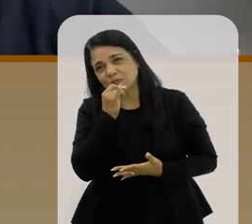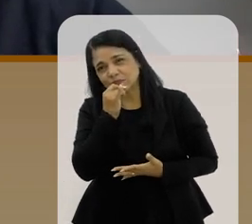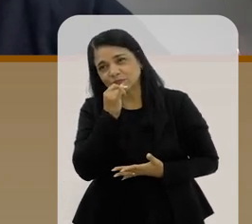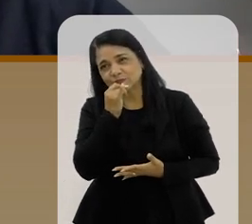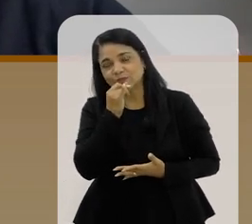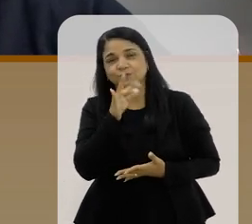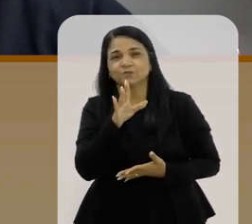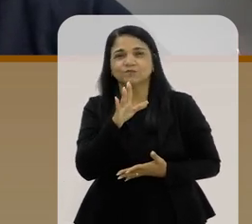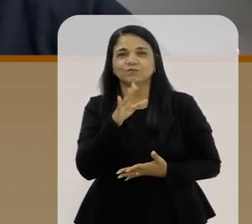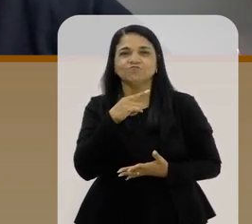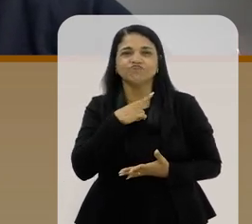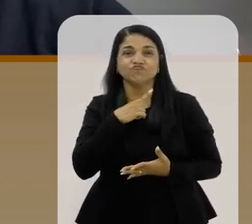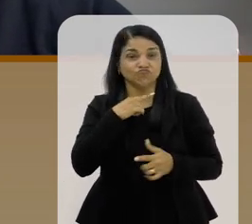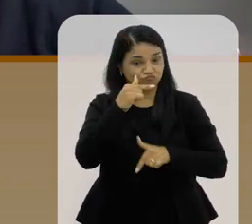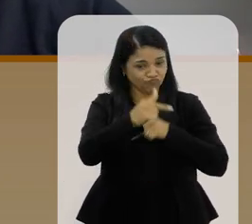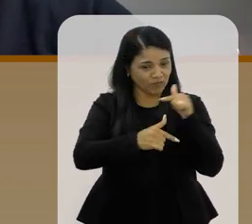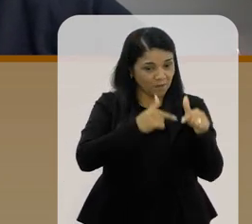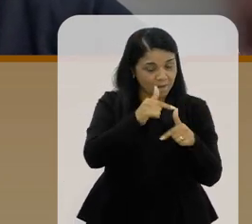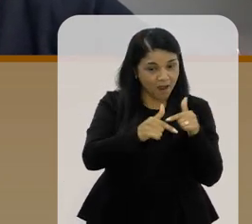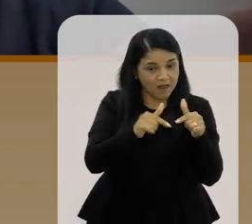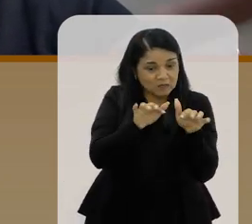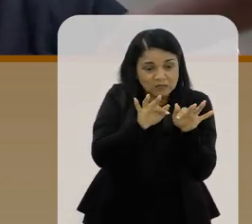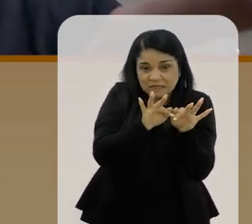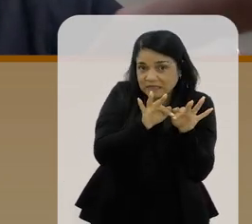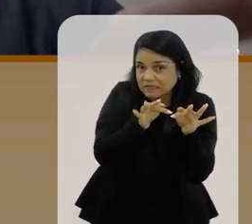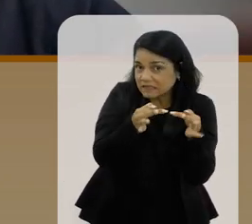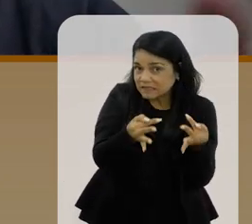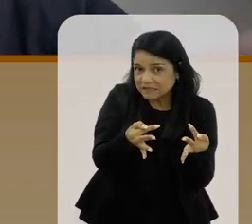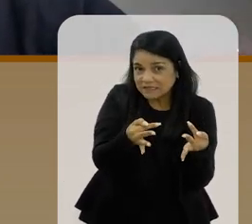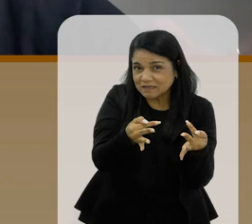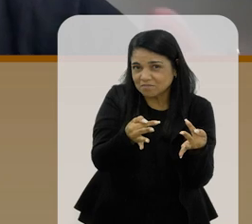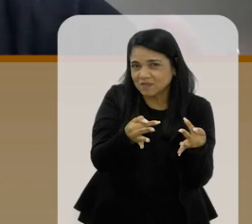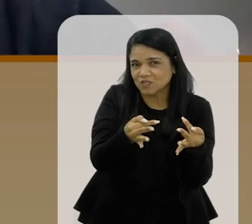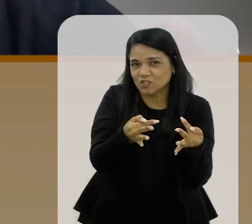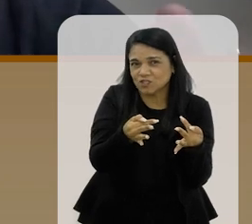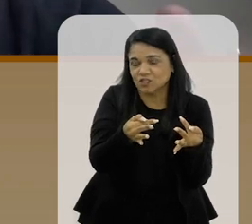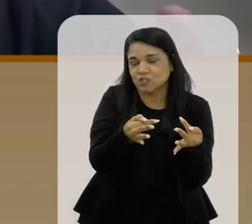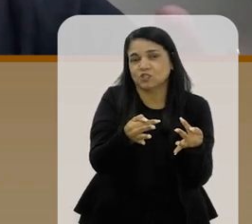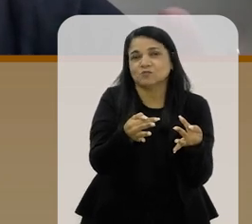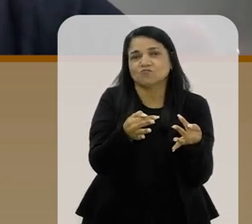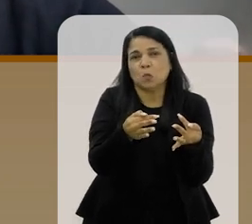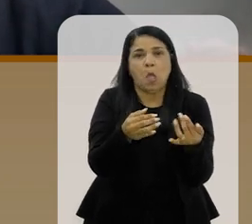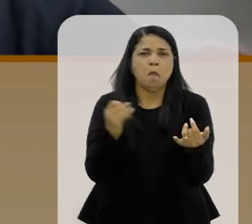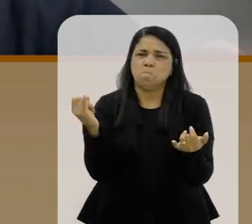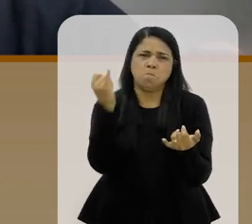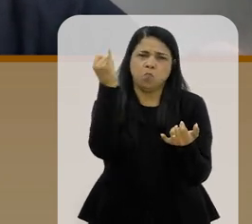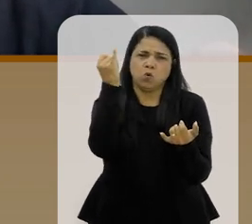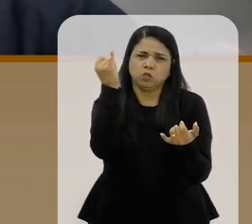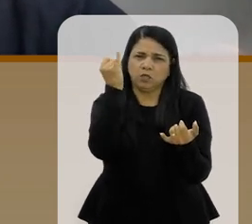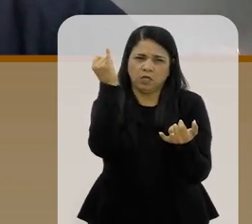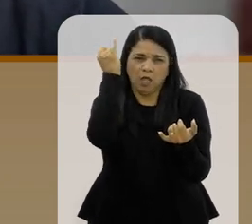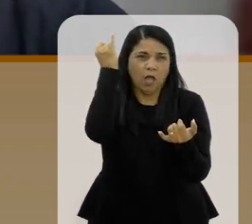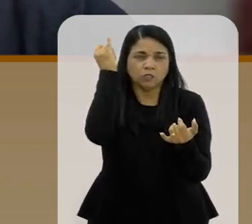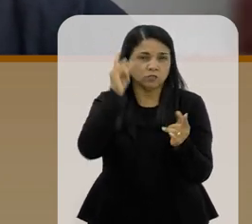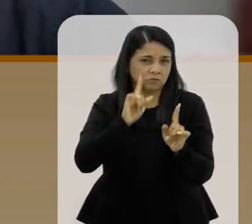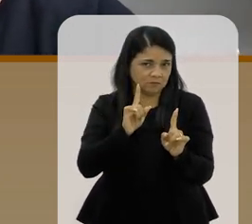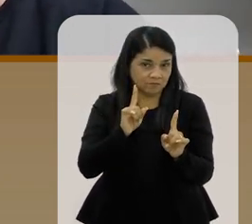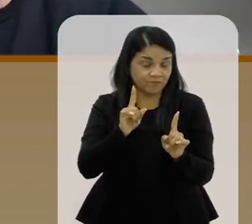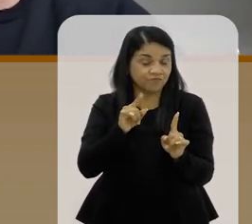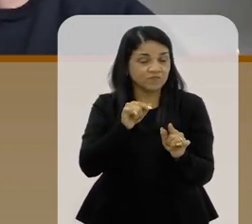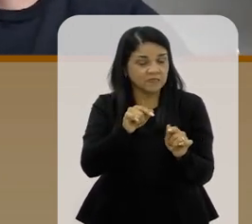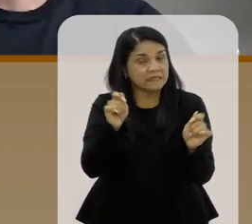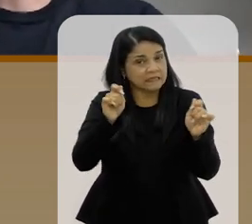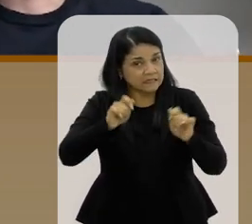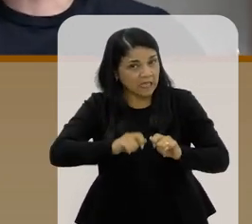por exemplo, eu considerei num dos trabalhos, geralmente mais simples, não foi certamente um dos mais importantes para isso, mas só para ter uma